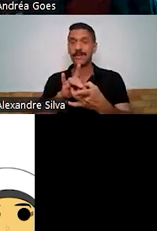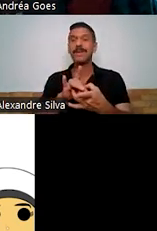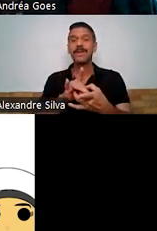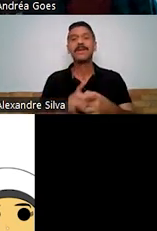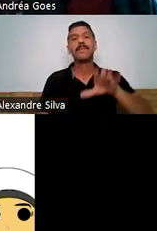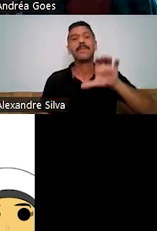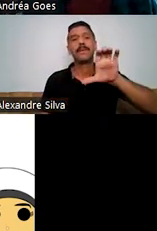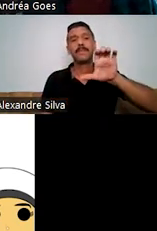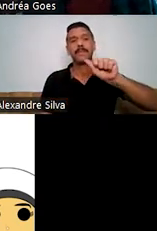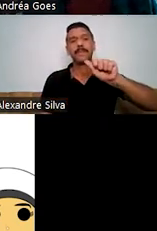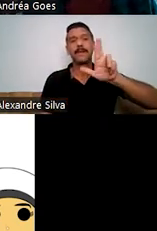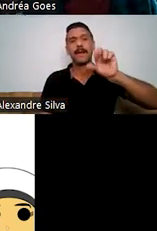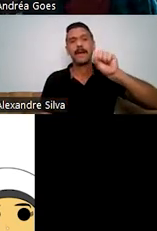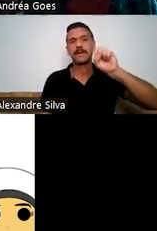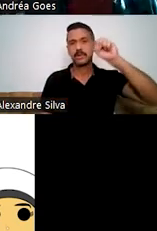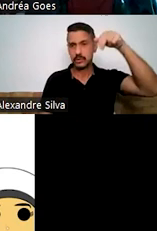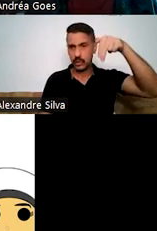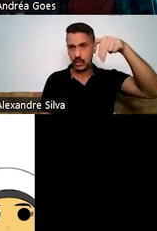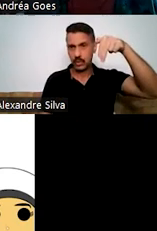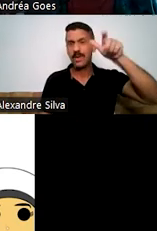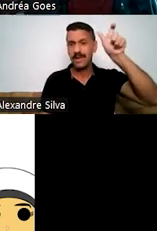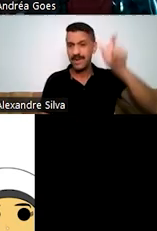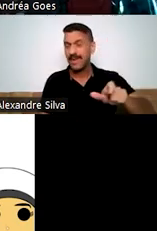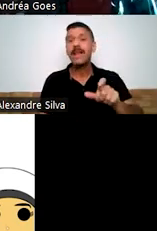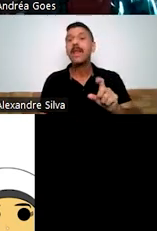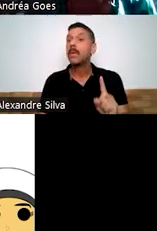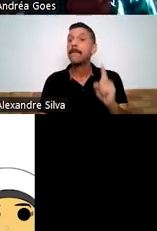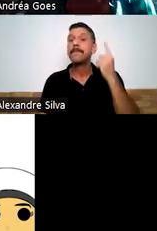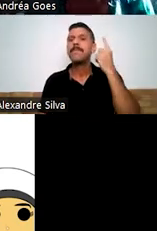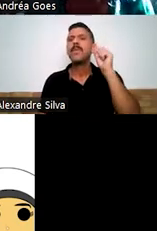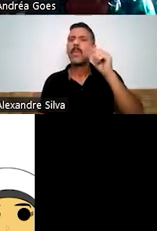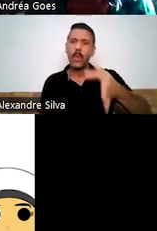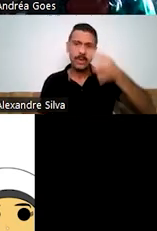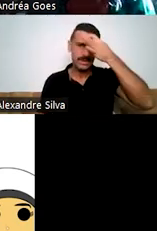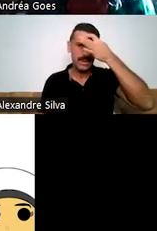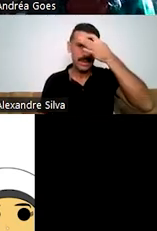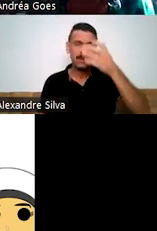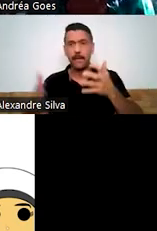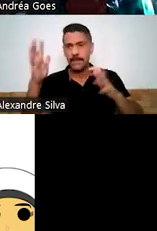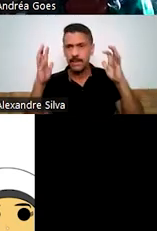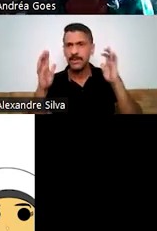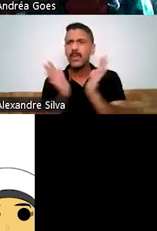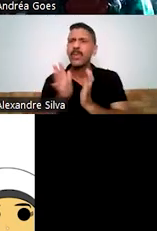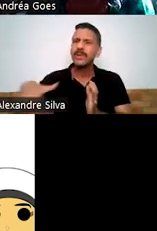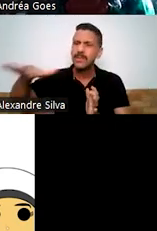que foi uma das grandes precursoras da consciência ambiental, do tema ecologia, como a gente conhece